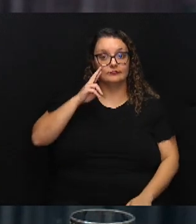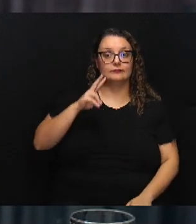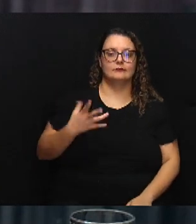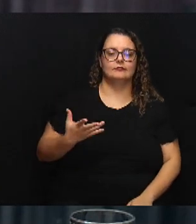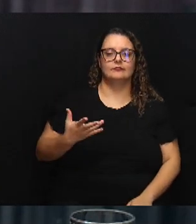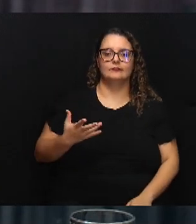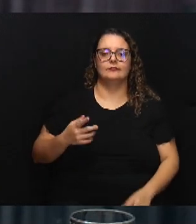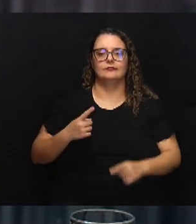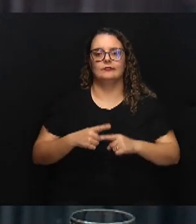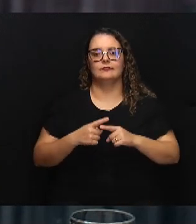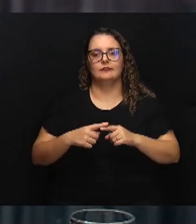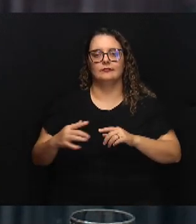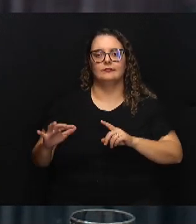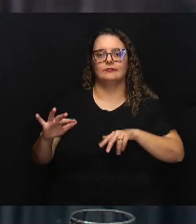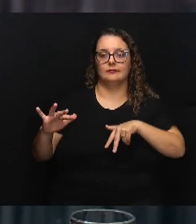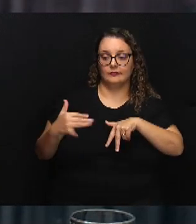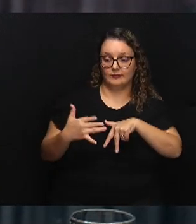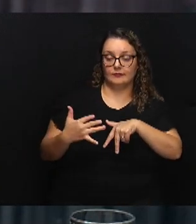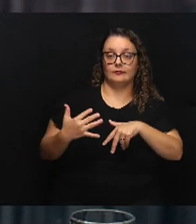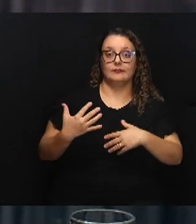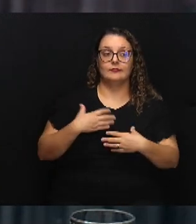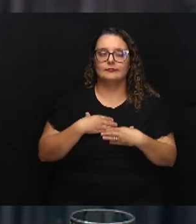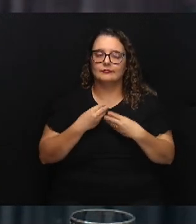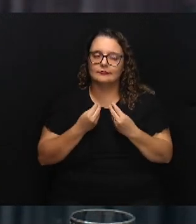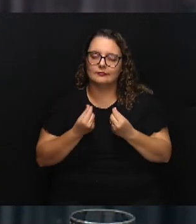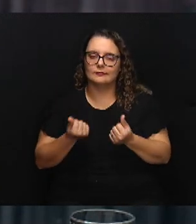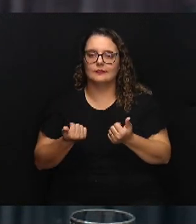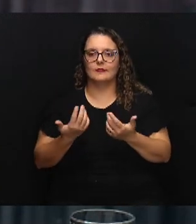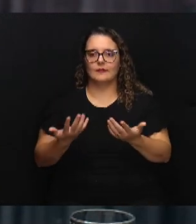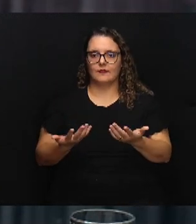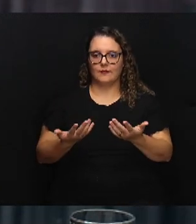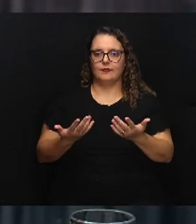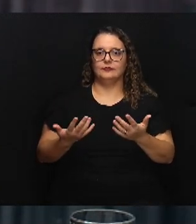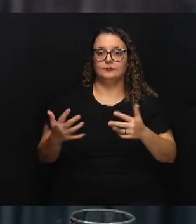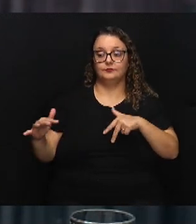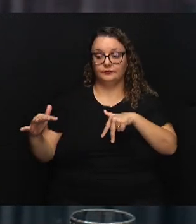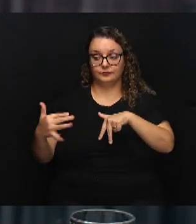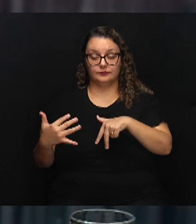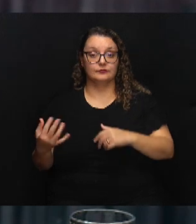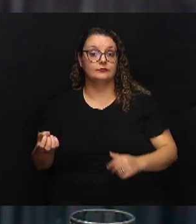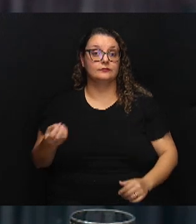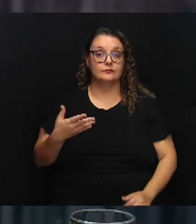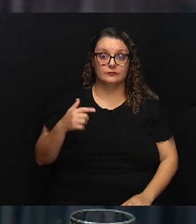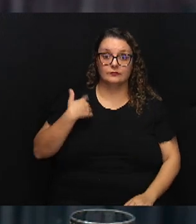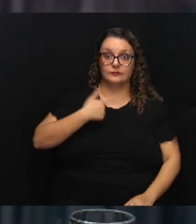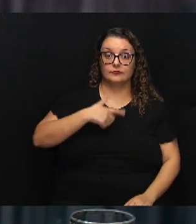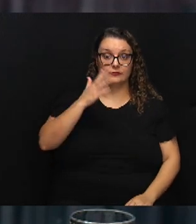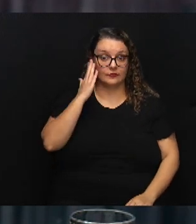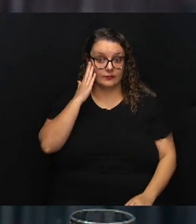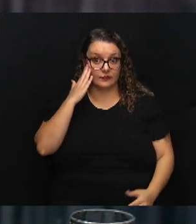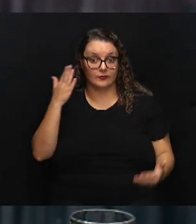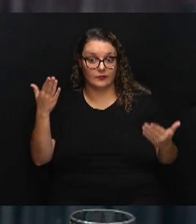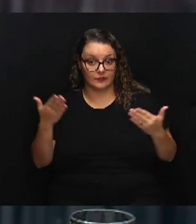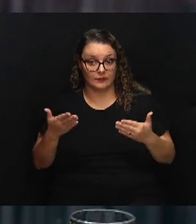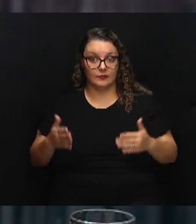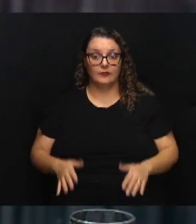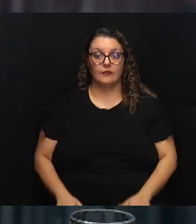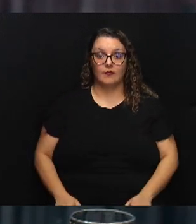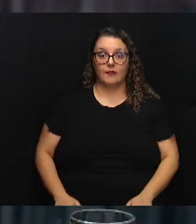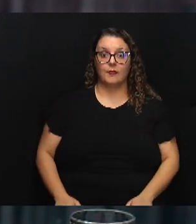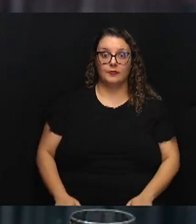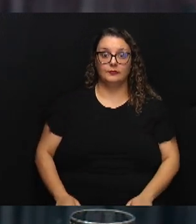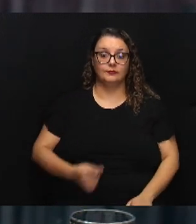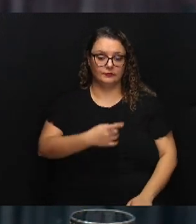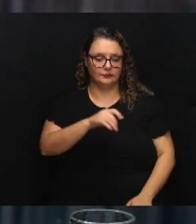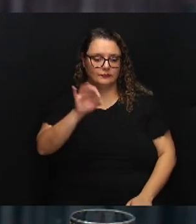gente expõe muito as pessoas ao sensível, né? Elas ficam muito expostas ao novo. A gente sabe que hoje a gente sente